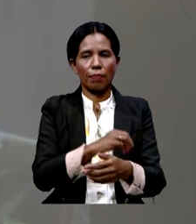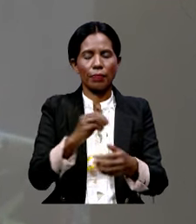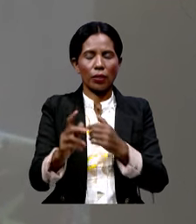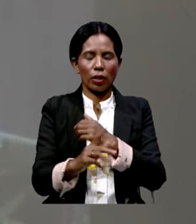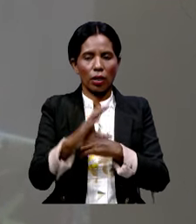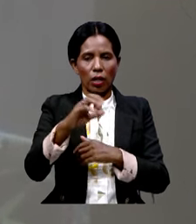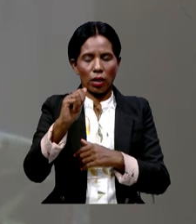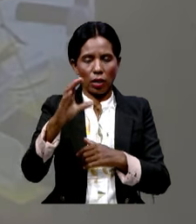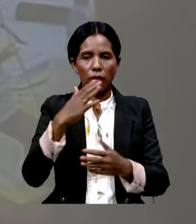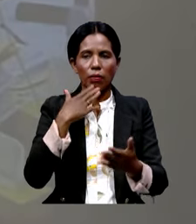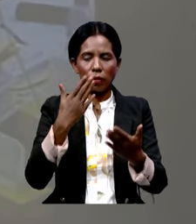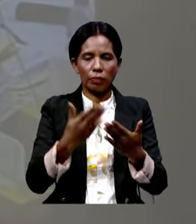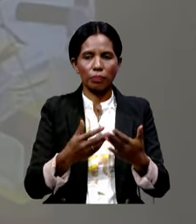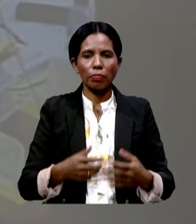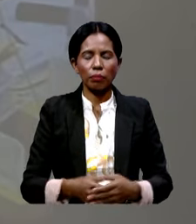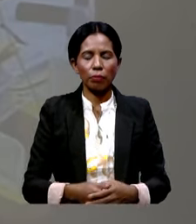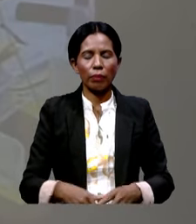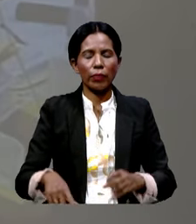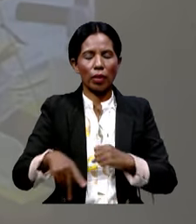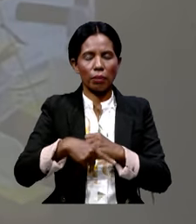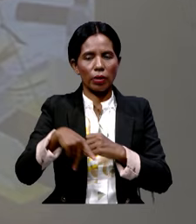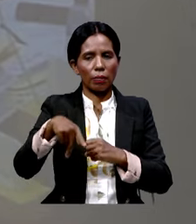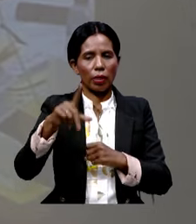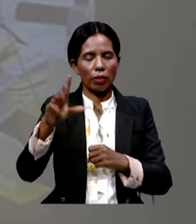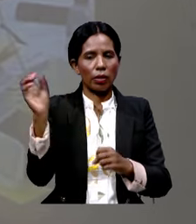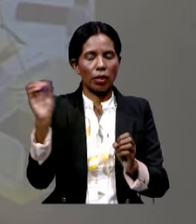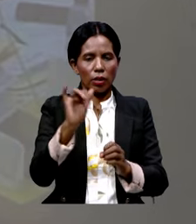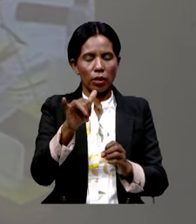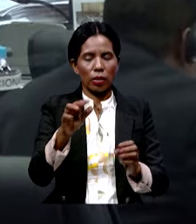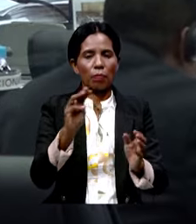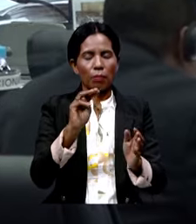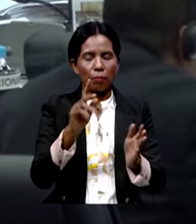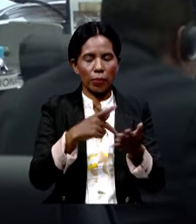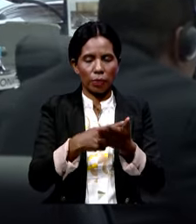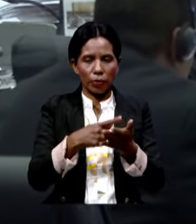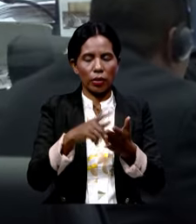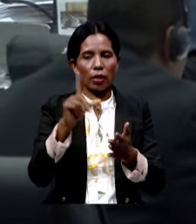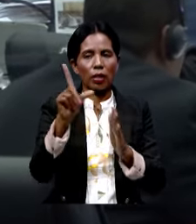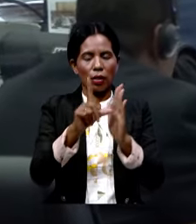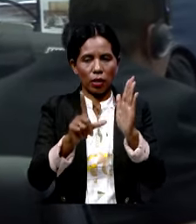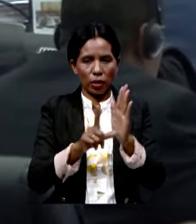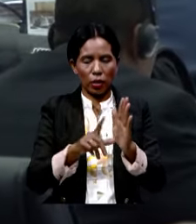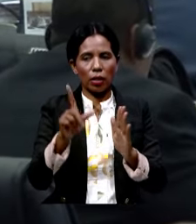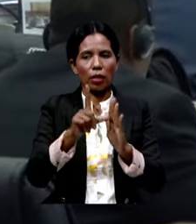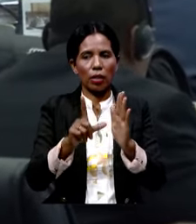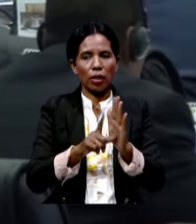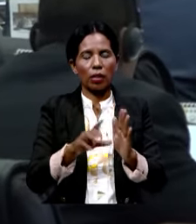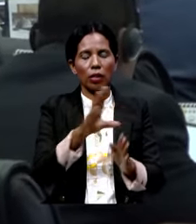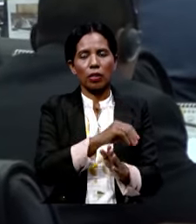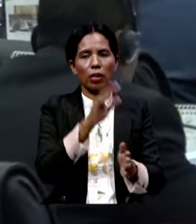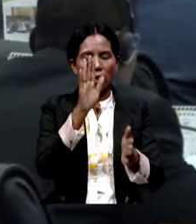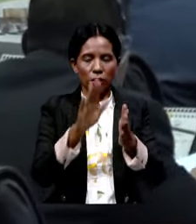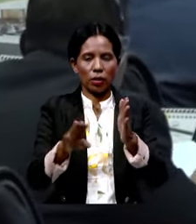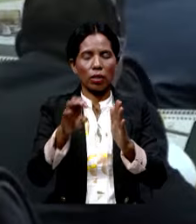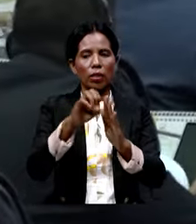e da diac. Mas bem, bancada PLP lá aceita a proposta de alteração, né? Também considera a alteração da lei, né? Se minimiza o